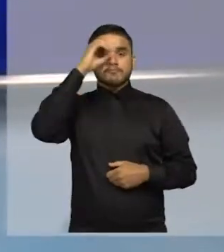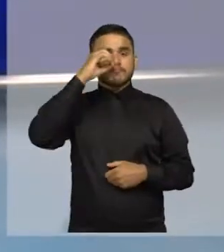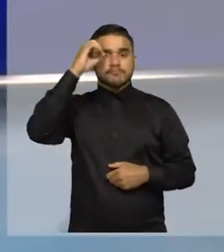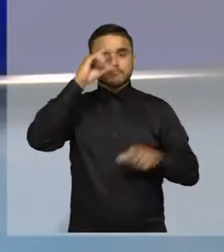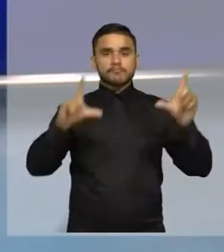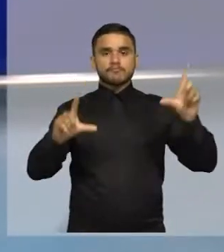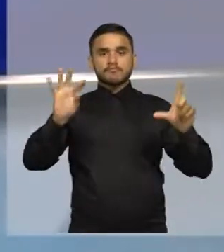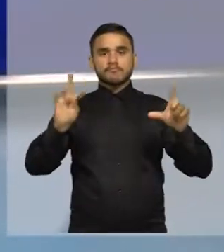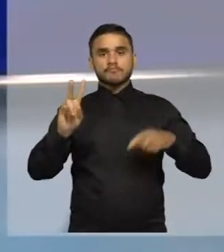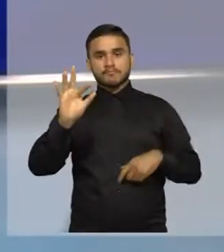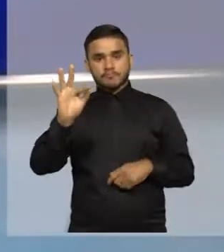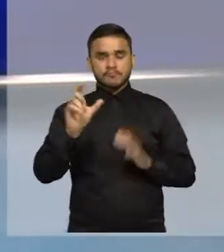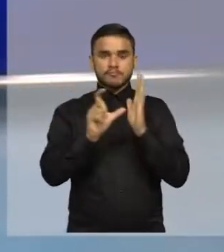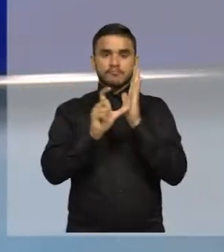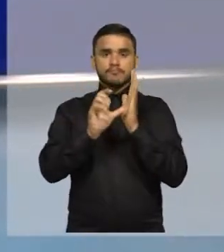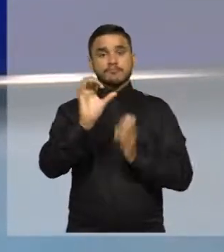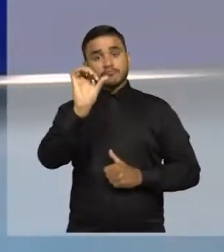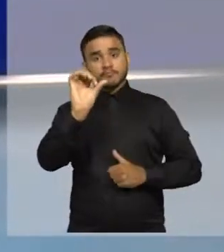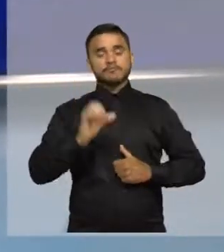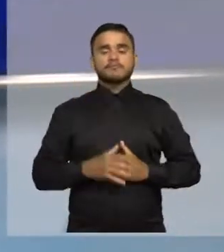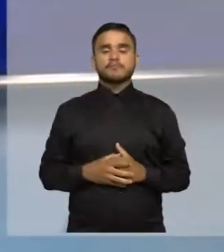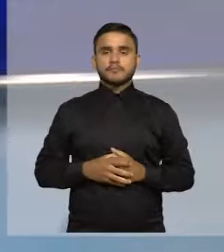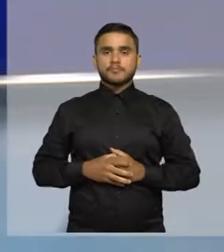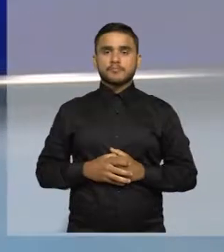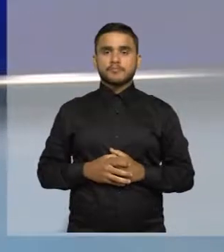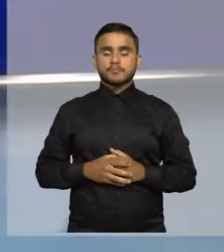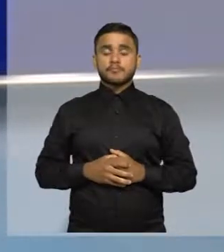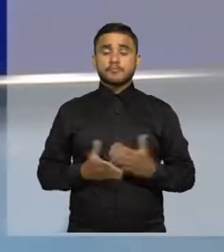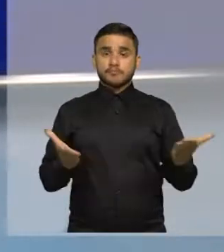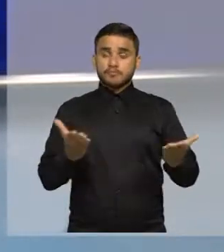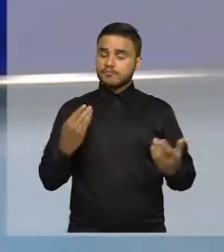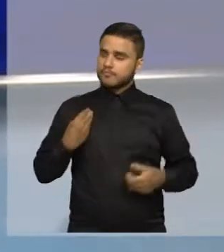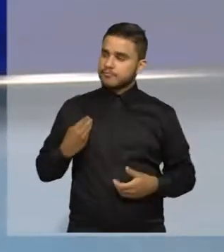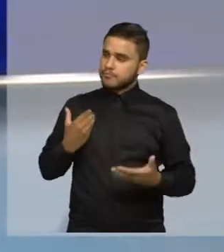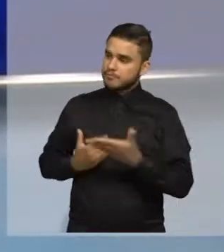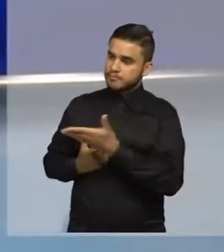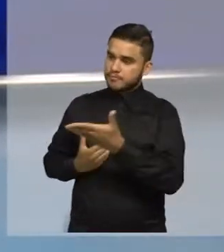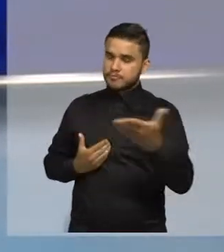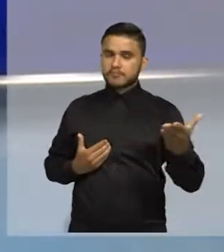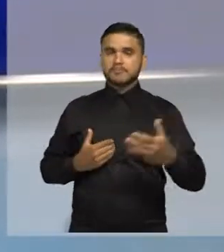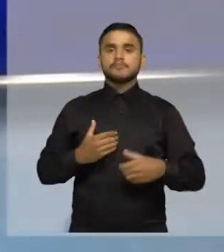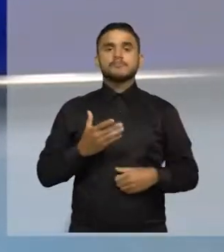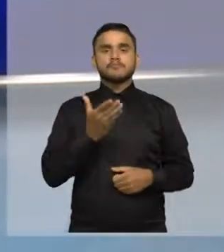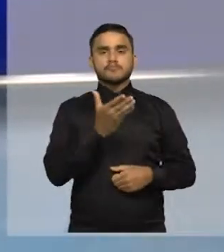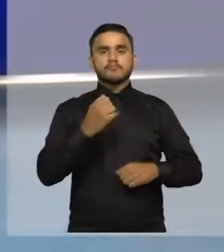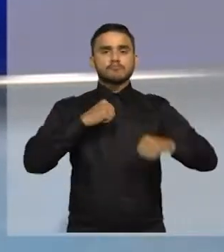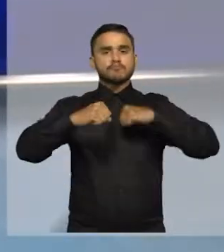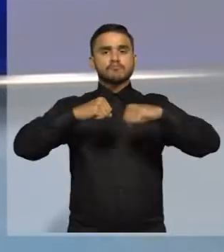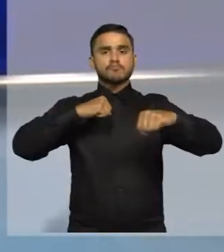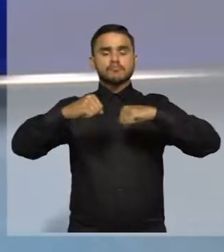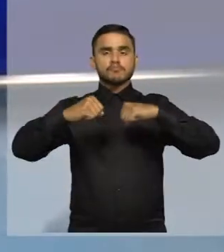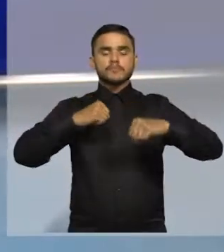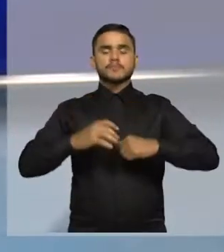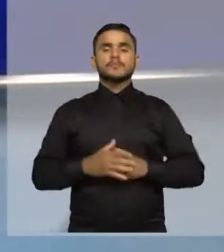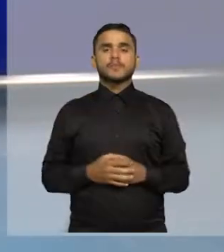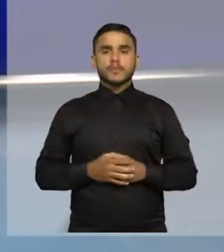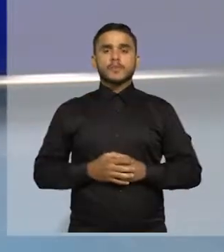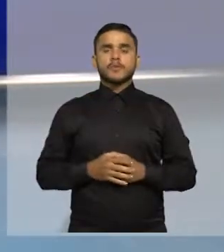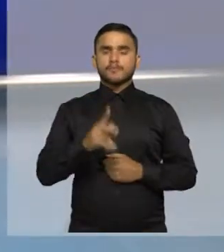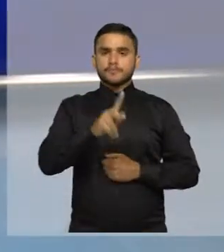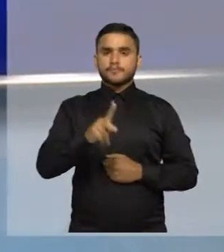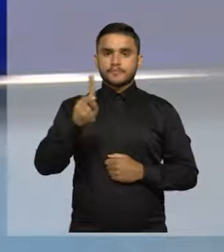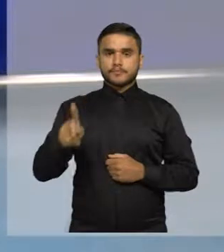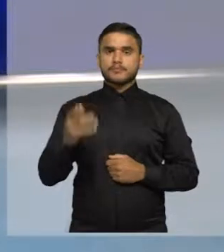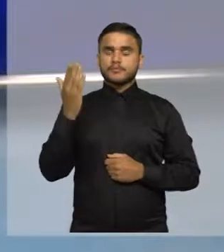programa Observatório pela TV Fortaleza, canal 6 da Multiplay. E temos hoje como os nossos convidados para debater os vários ângulos